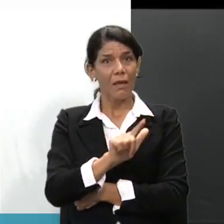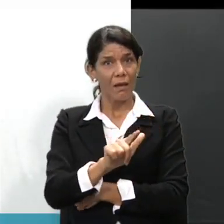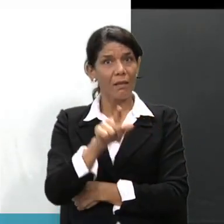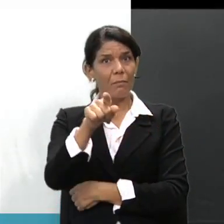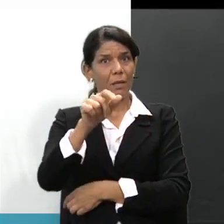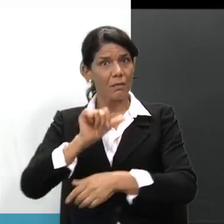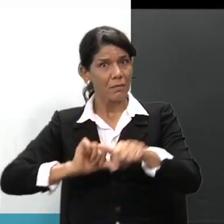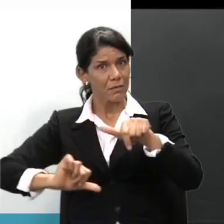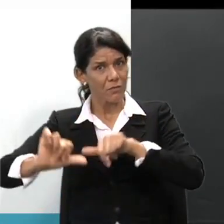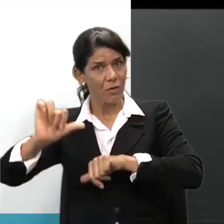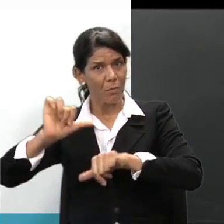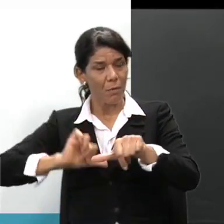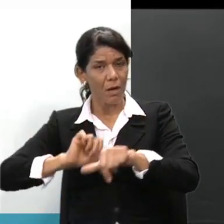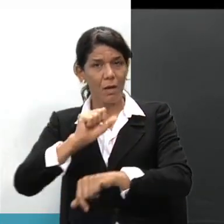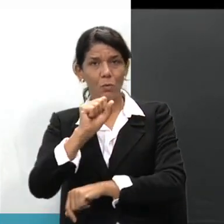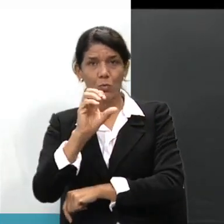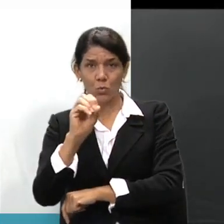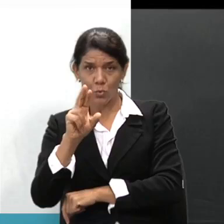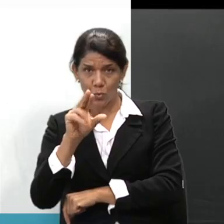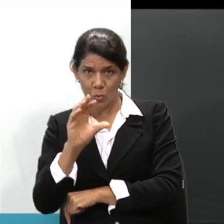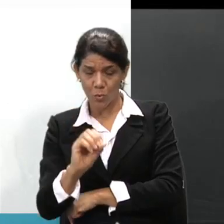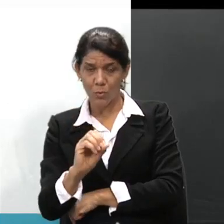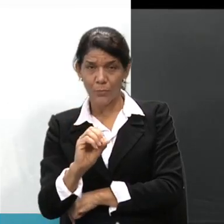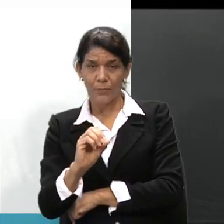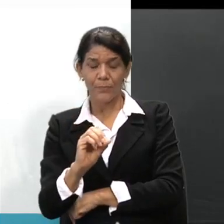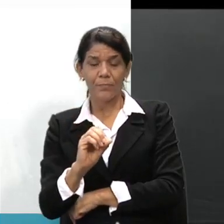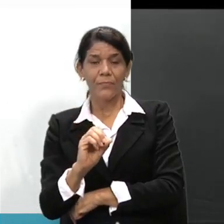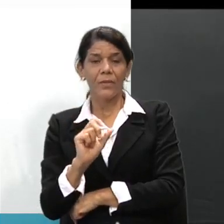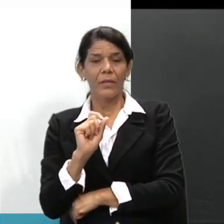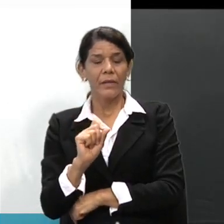que eu transforme meu soro,